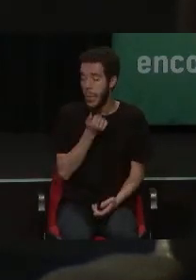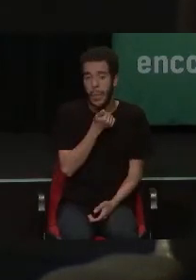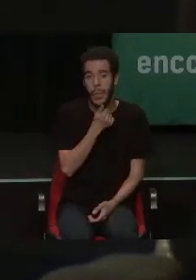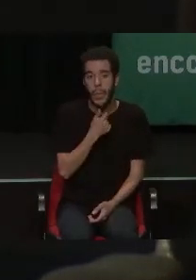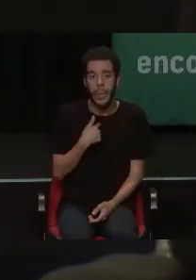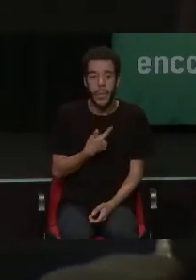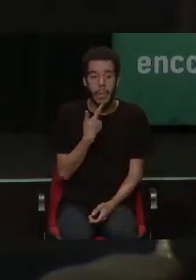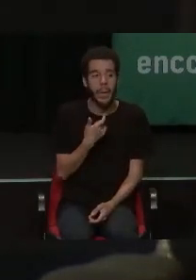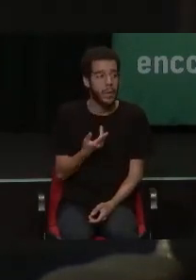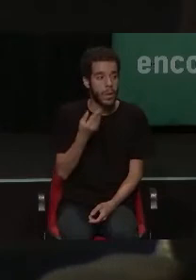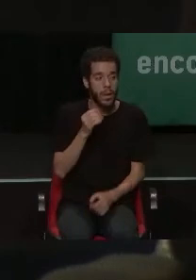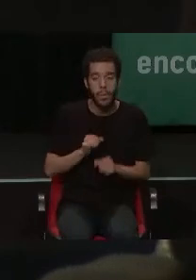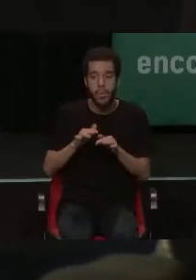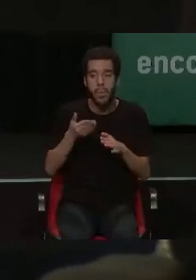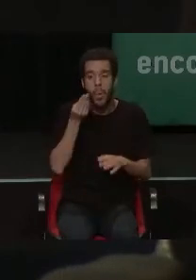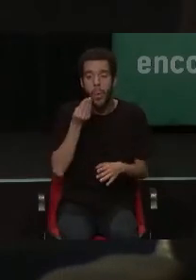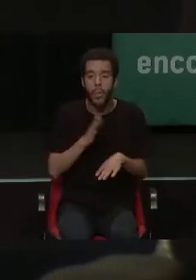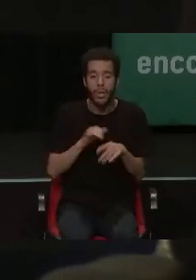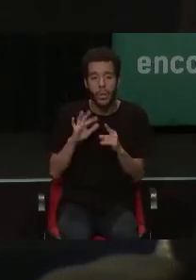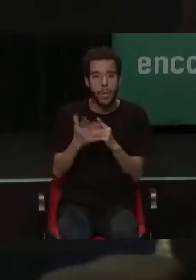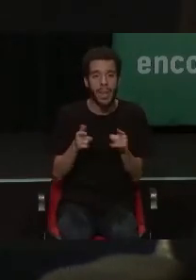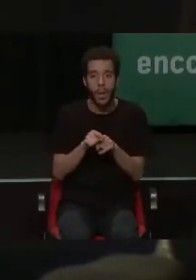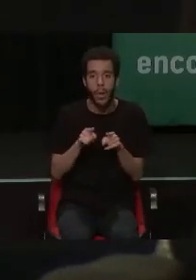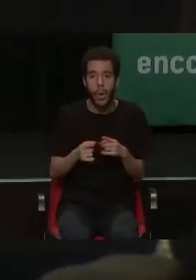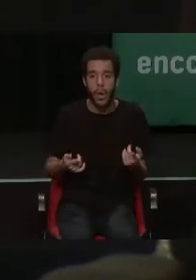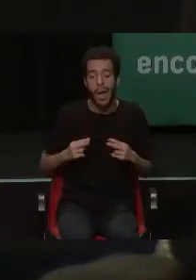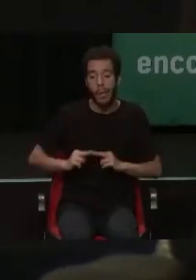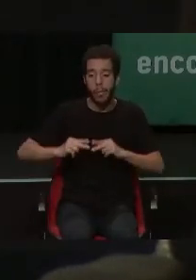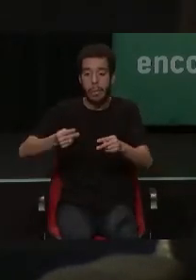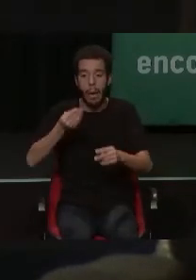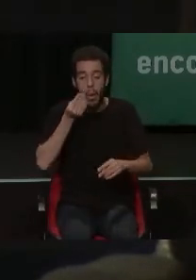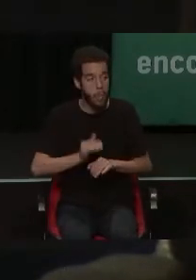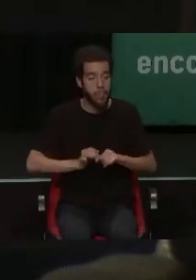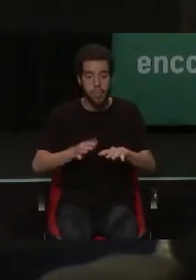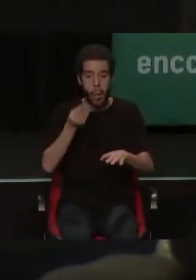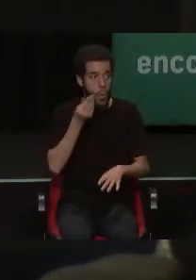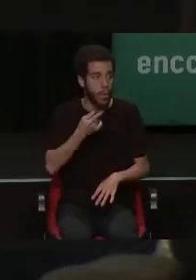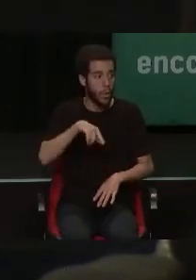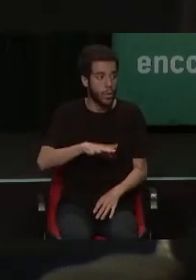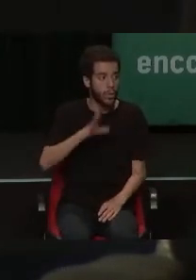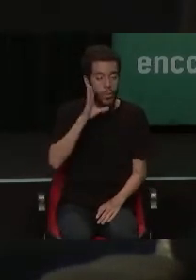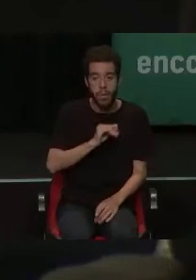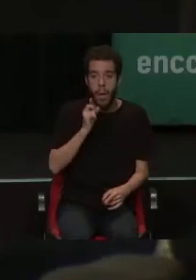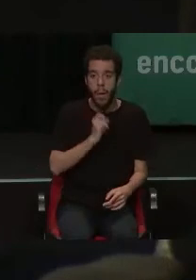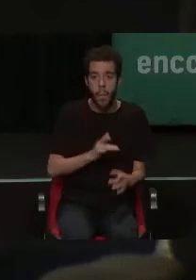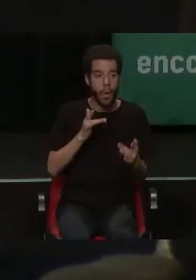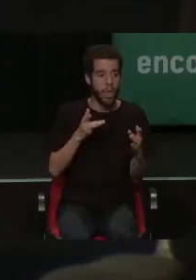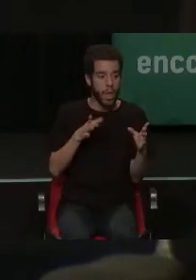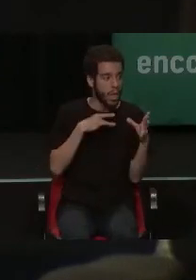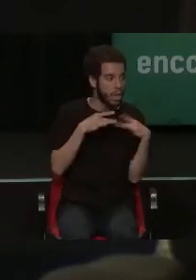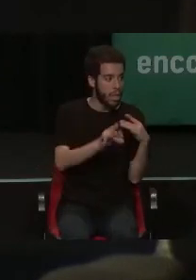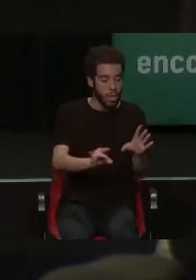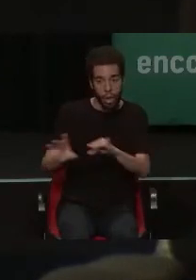Pelo ambiente. Nós não sabemos exatamente o mecanismo de passagem, mas tem que ser pelo contacto físico, pelas